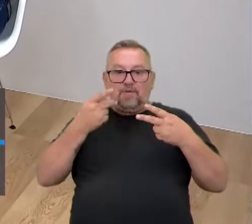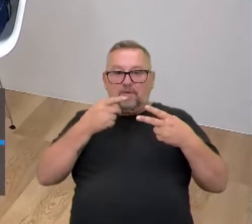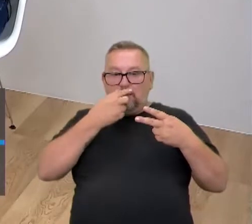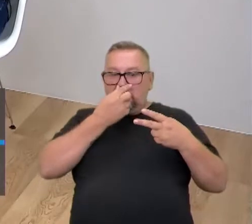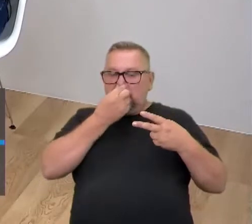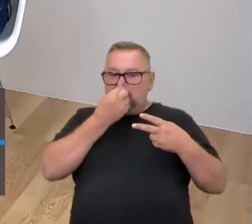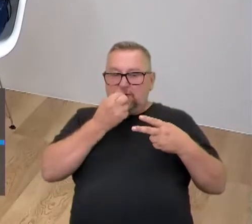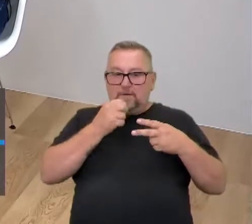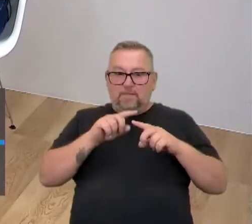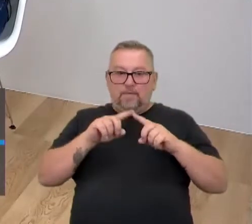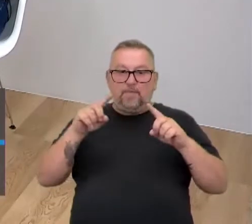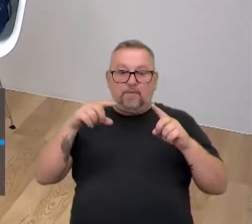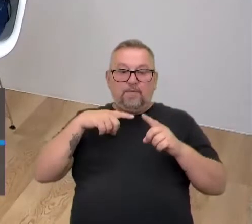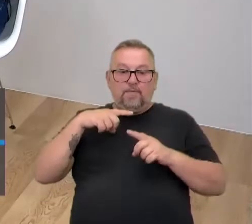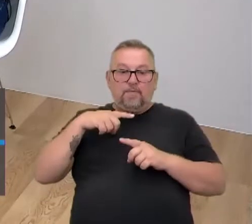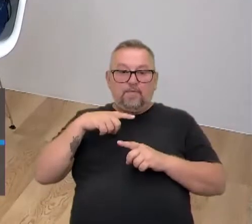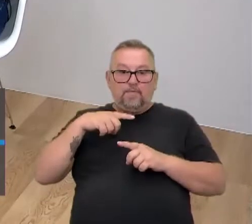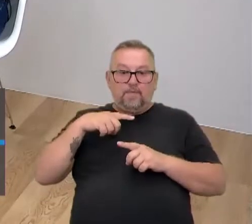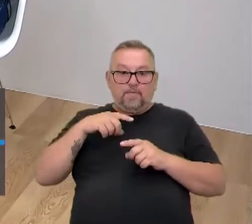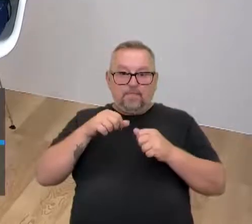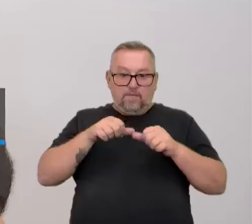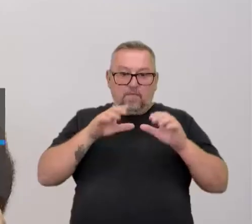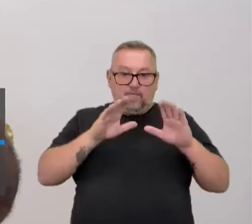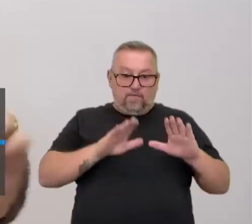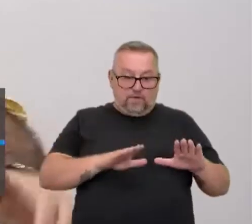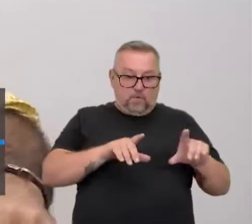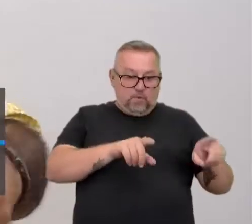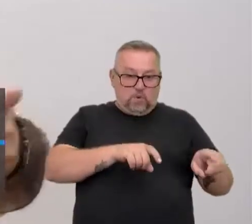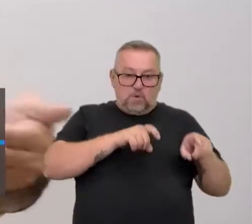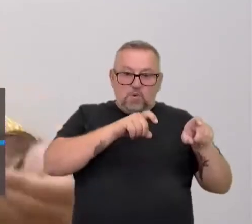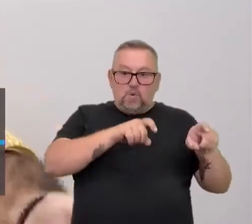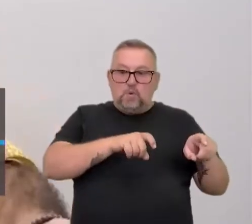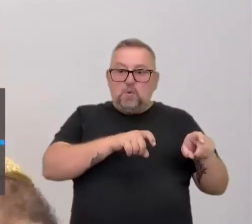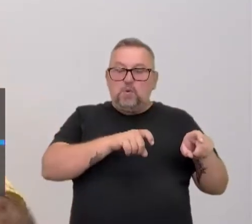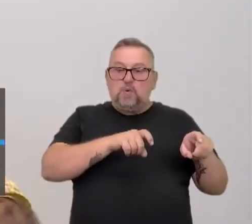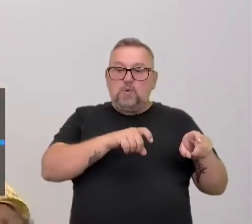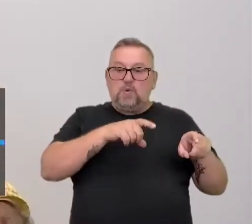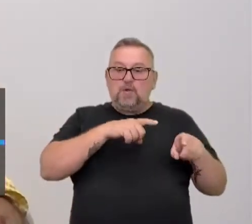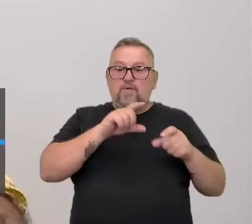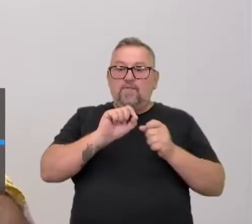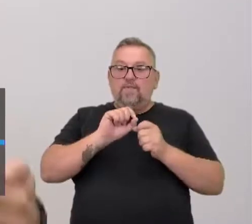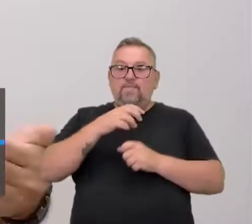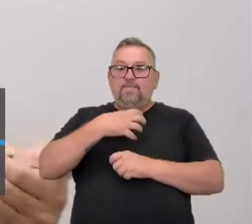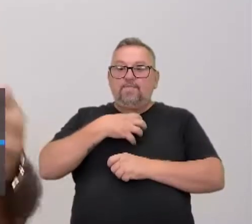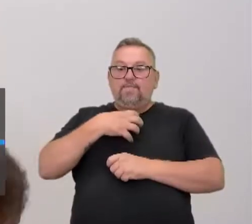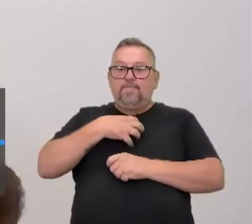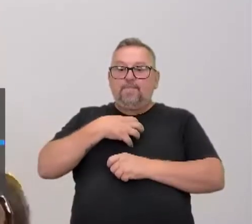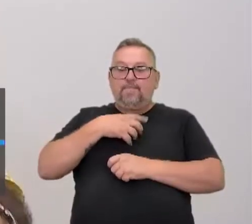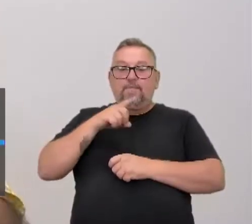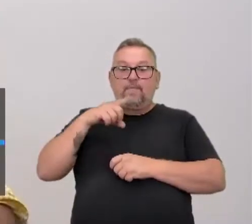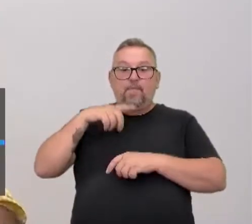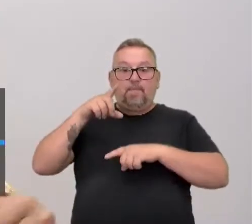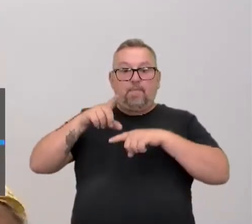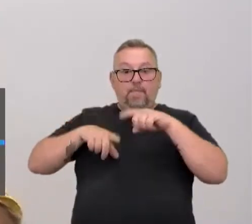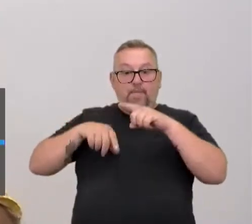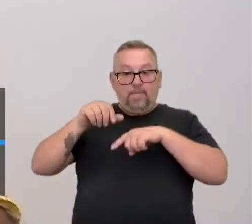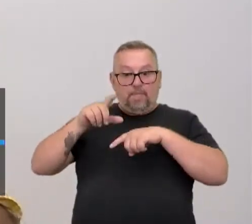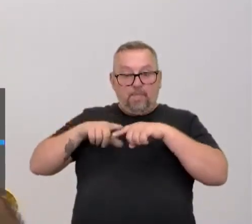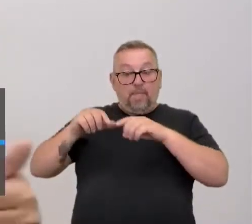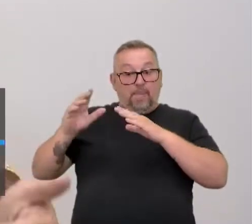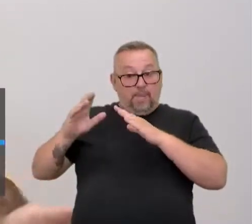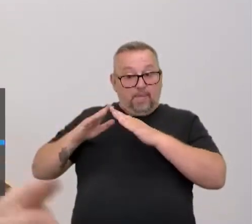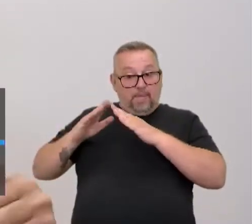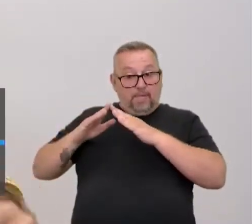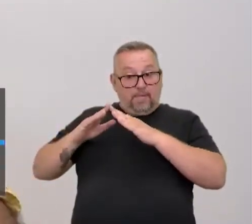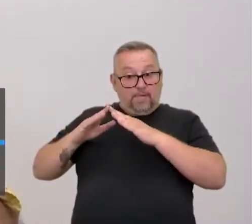Na medida em que eu fixo os roçados, eu crio condições para que os meus materiais de